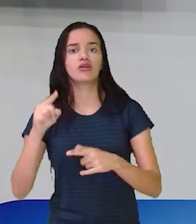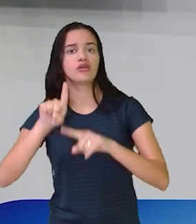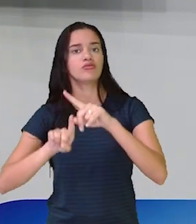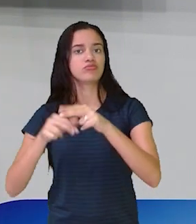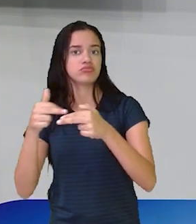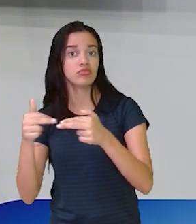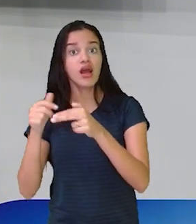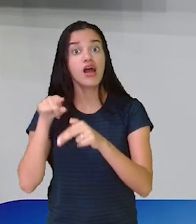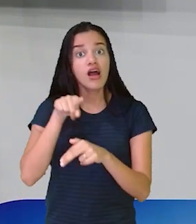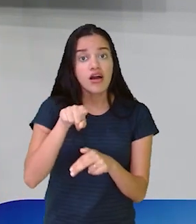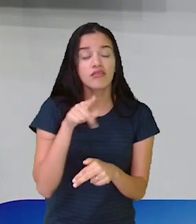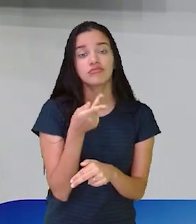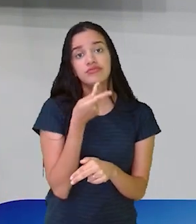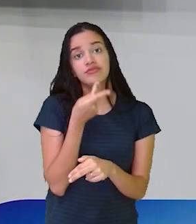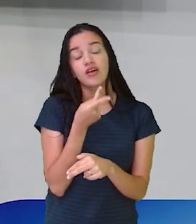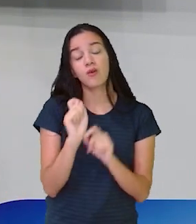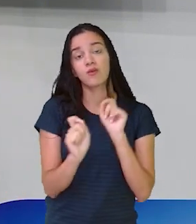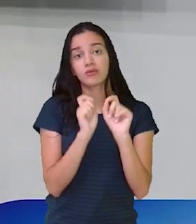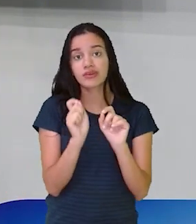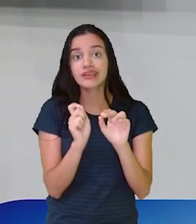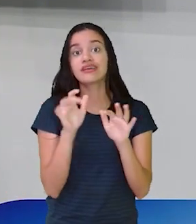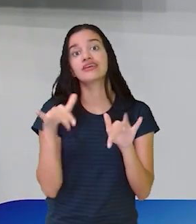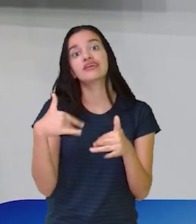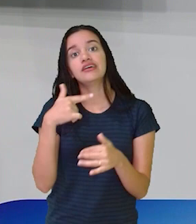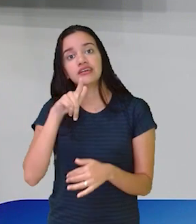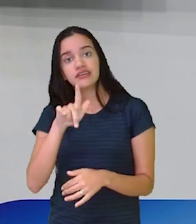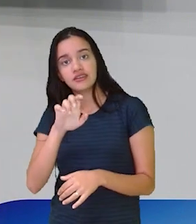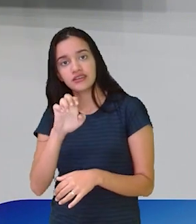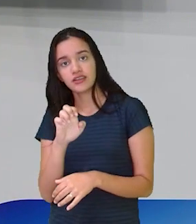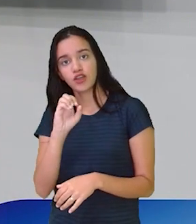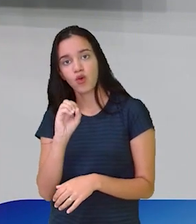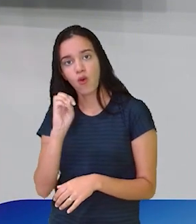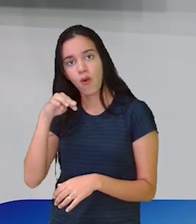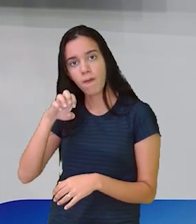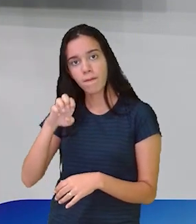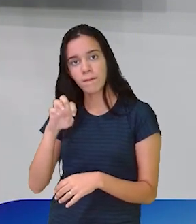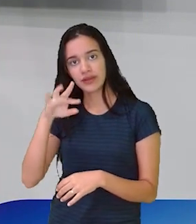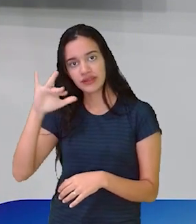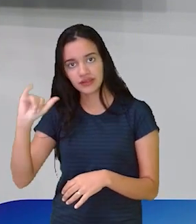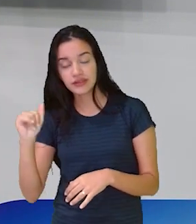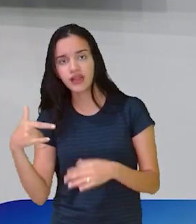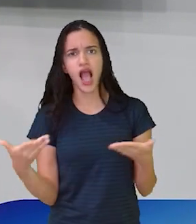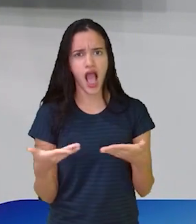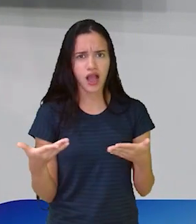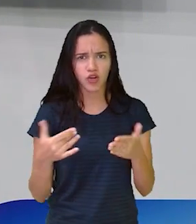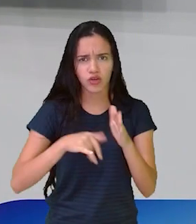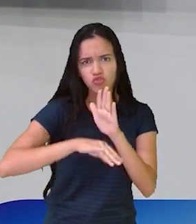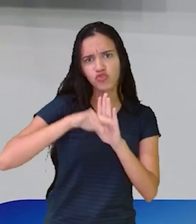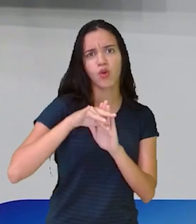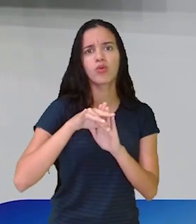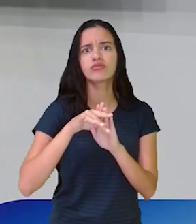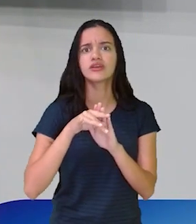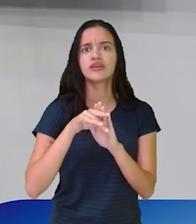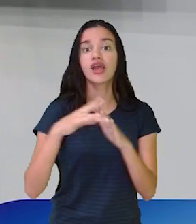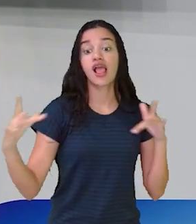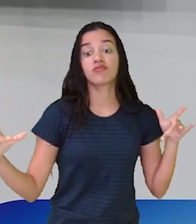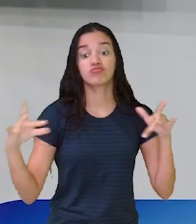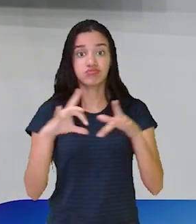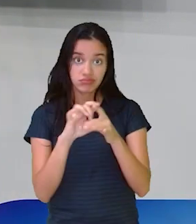a senhora me falou em geometria. E agora a senhora está querendo me falar de volume, porque tem tudo a